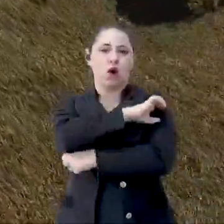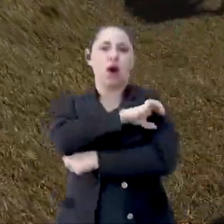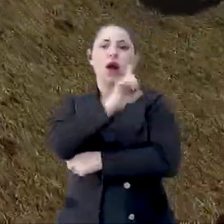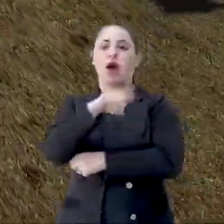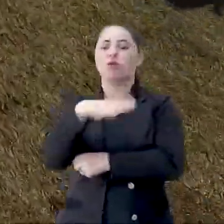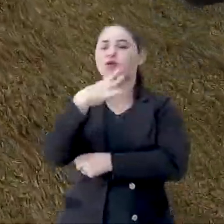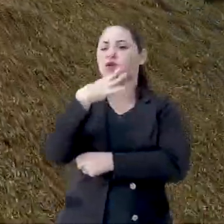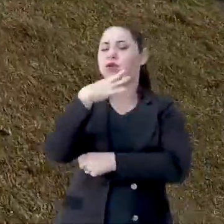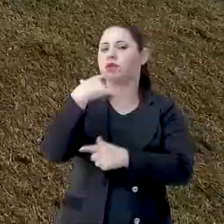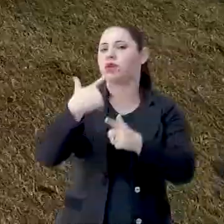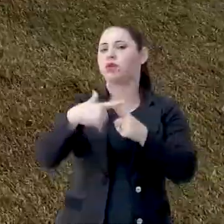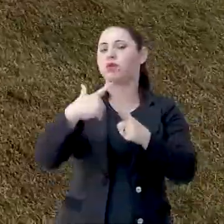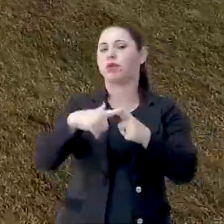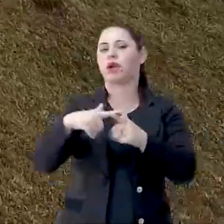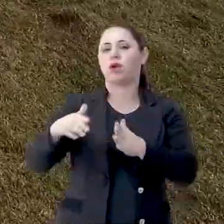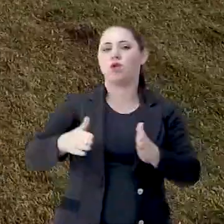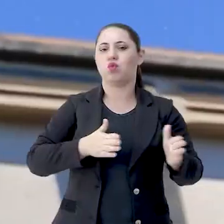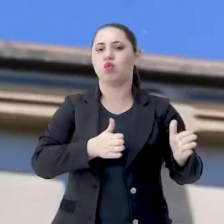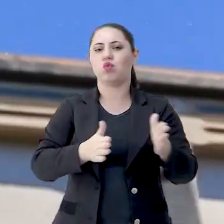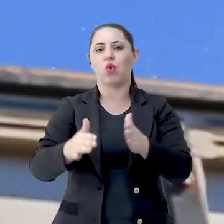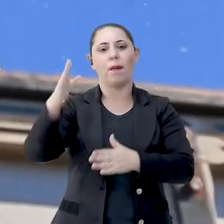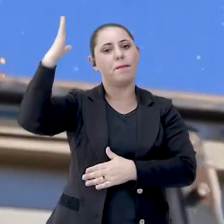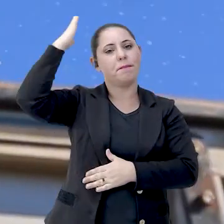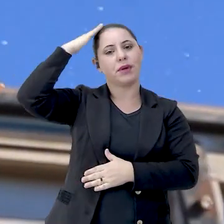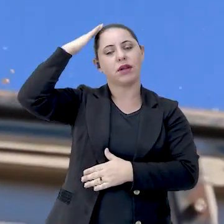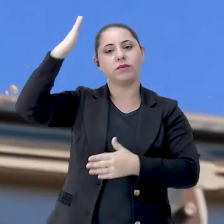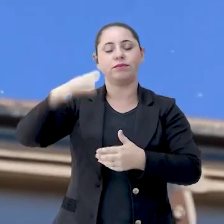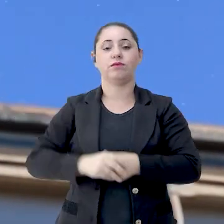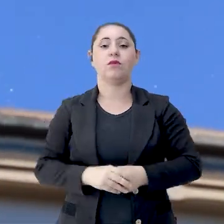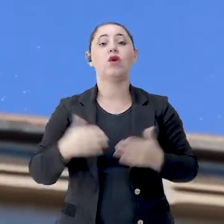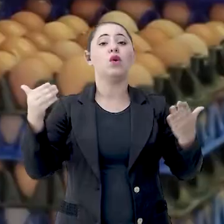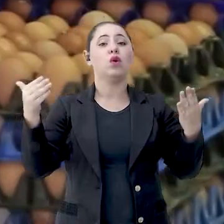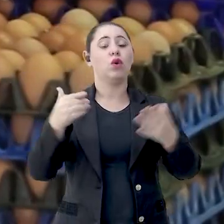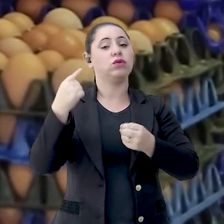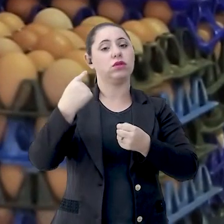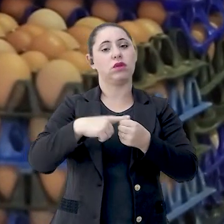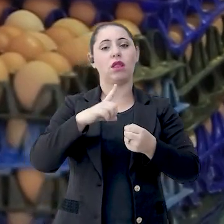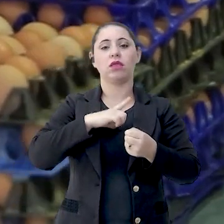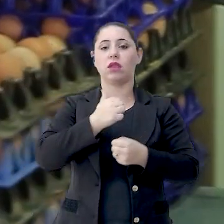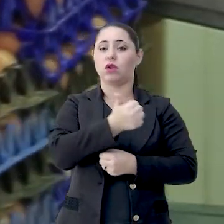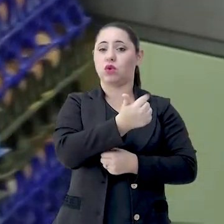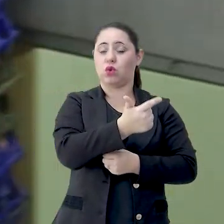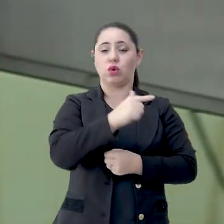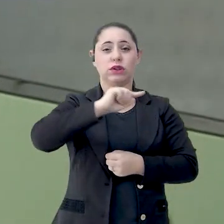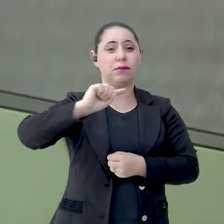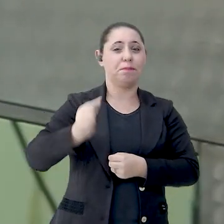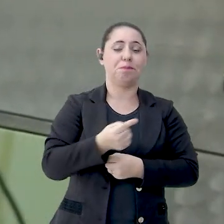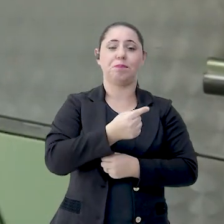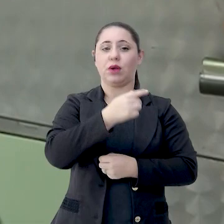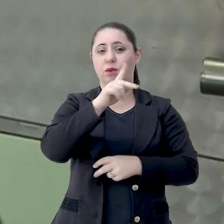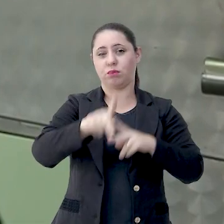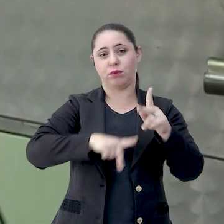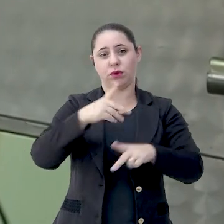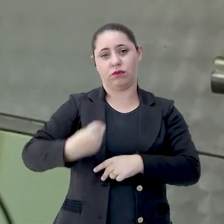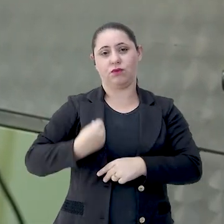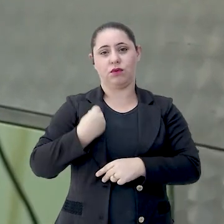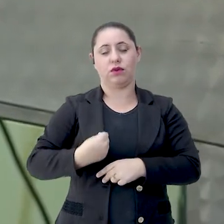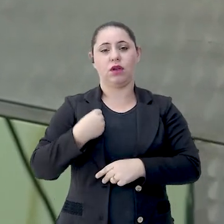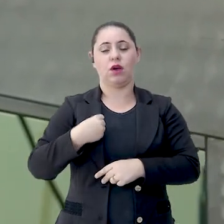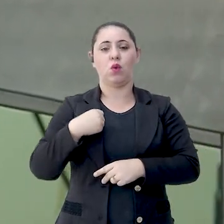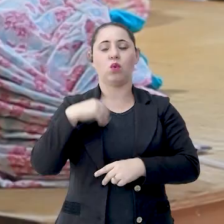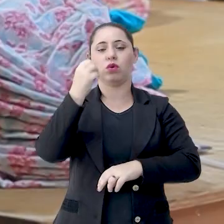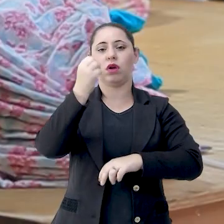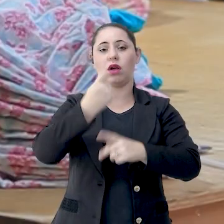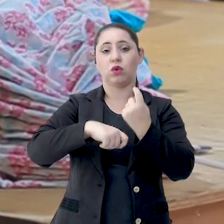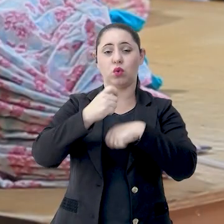dos 46 milhões de reais. A indústria também tem colaborado para o crescimento do ICMS da cidade, que